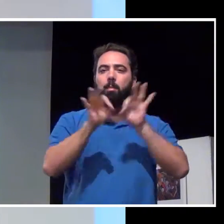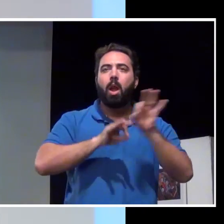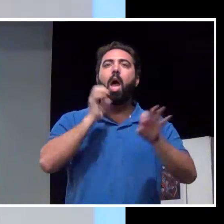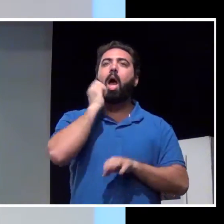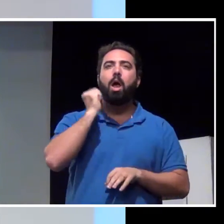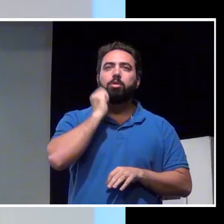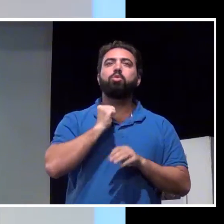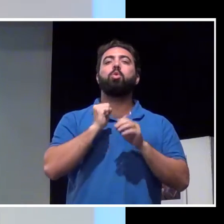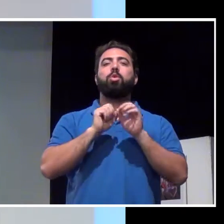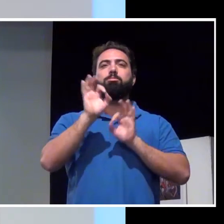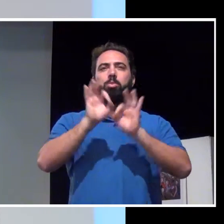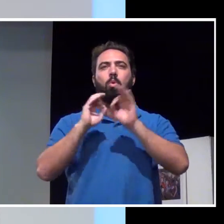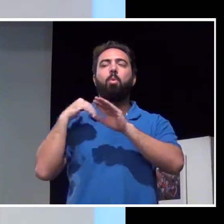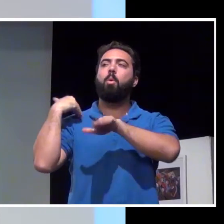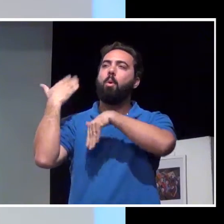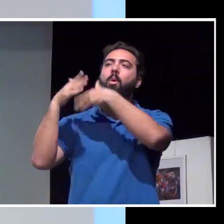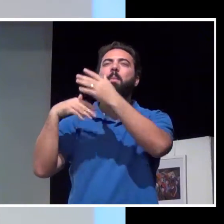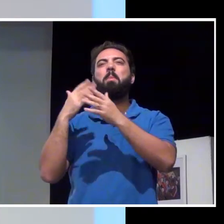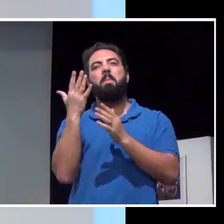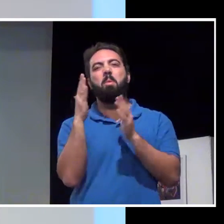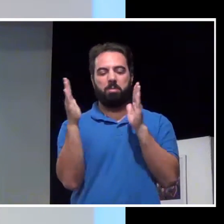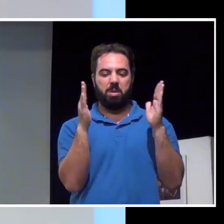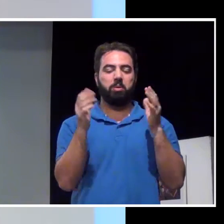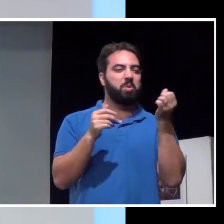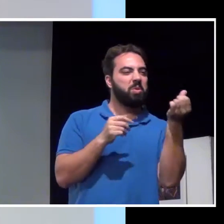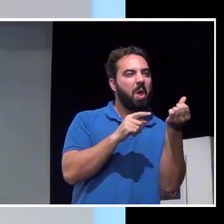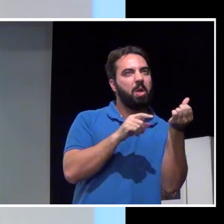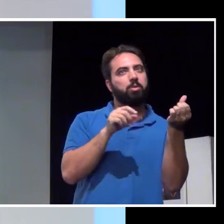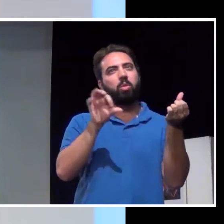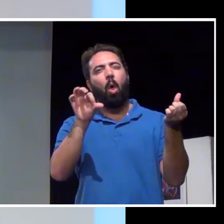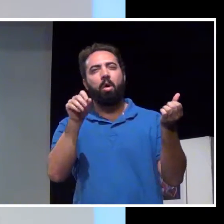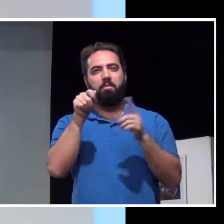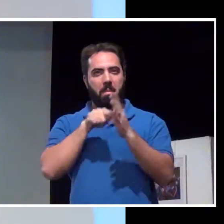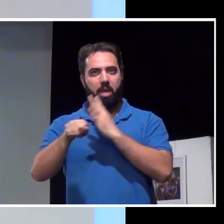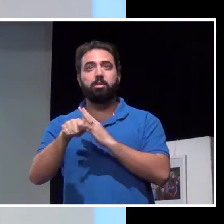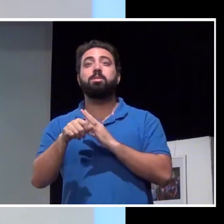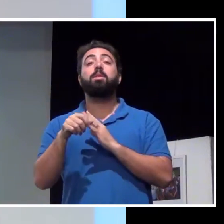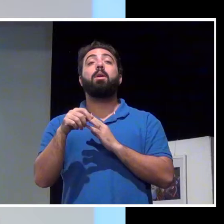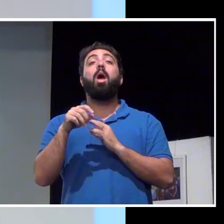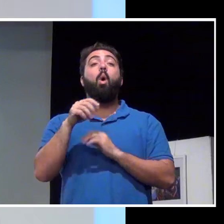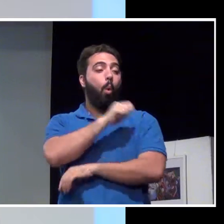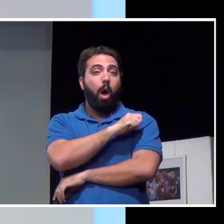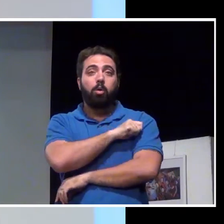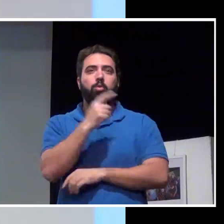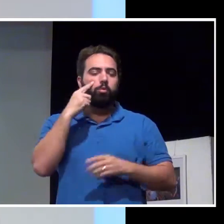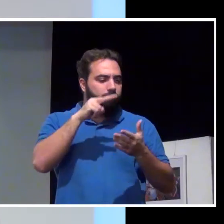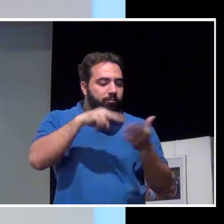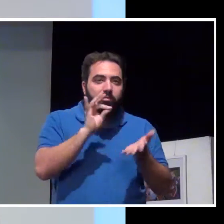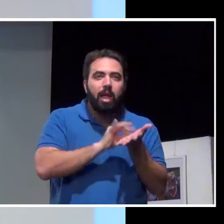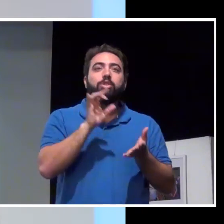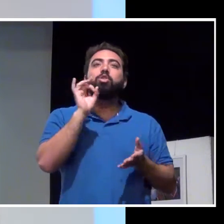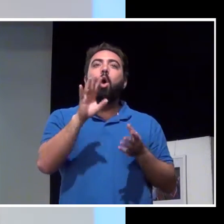durante 6 a 9 meses, o aluno não pode olhar ele editado só no final, na hora de fazer